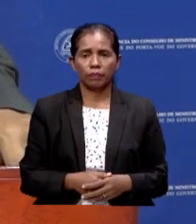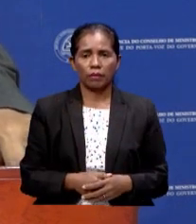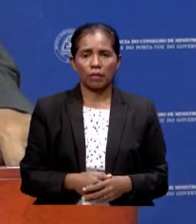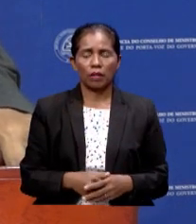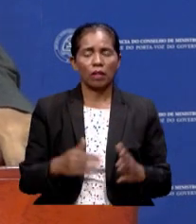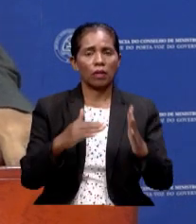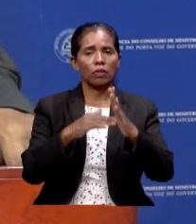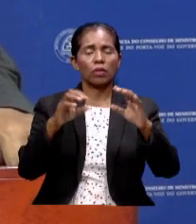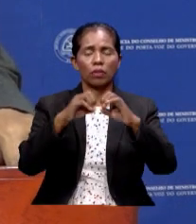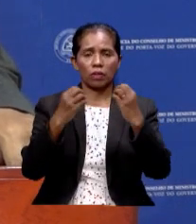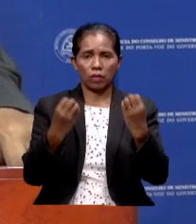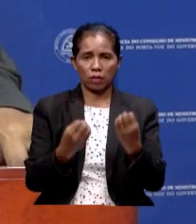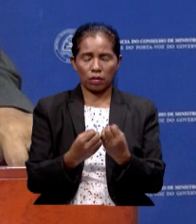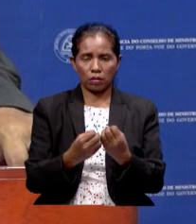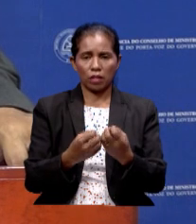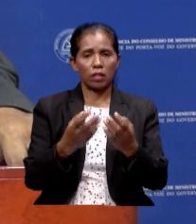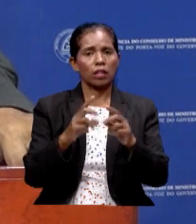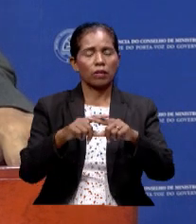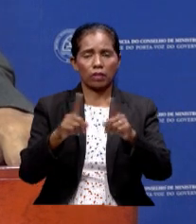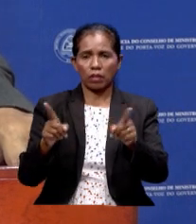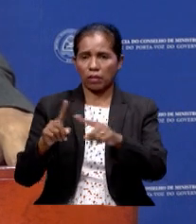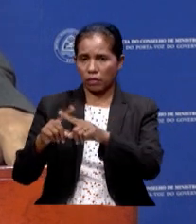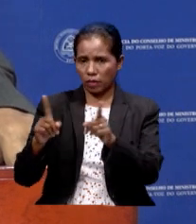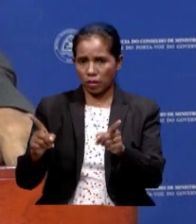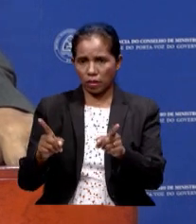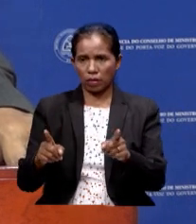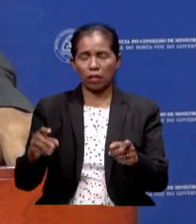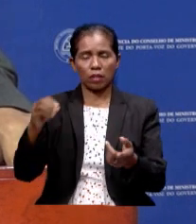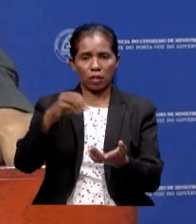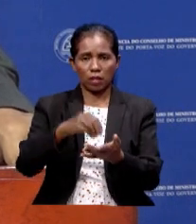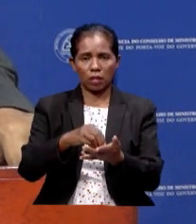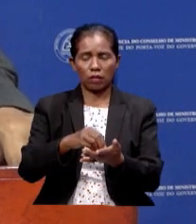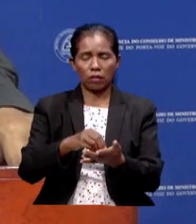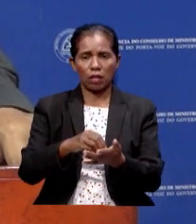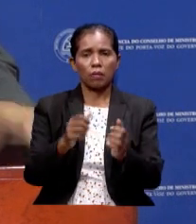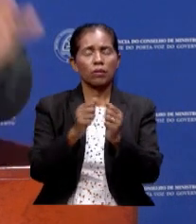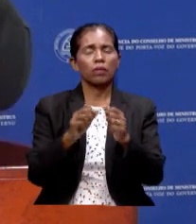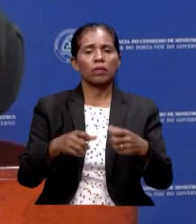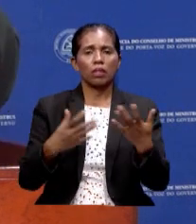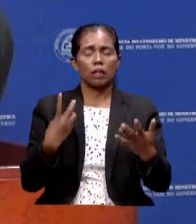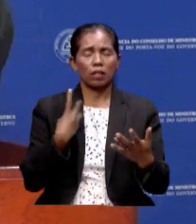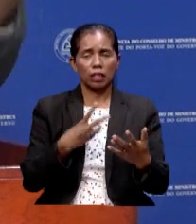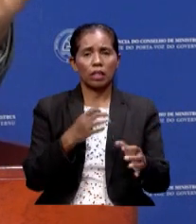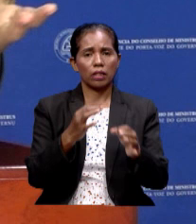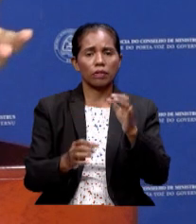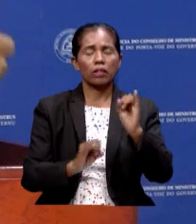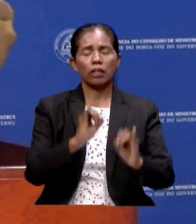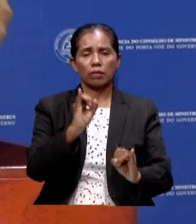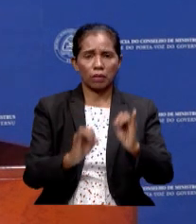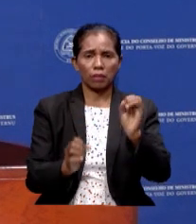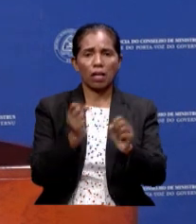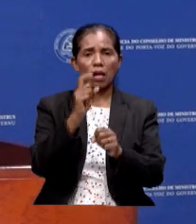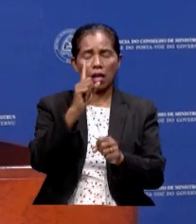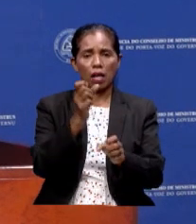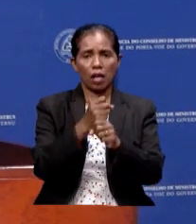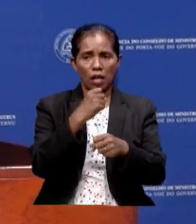ordenações, ninguém escala que está, mas bem, e a montante fixa, não bem, mas é aprovado. Se quer que o indivíduo ida mesmo comete, nem russi